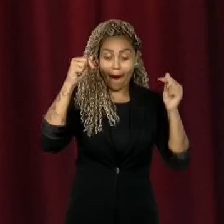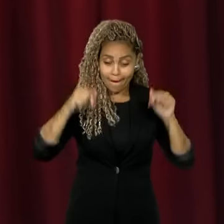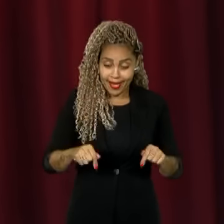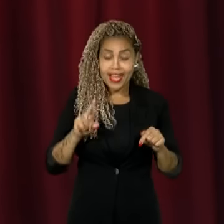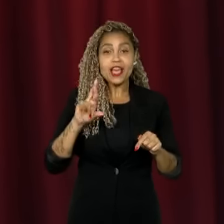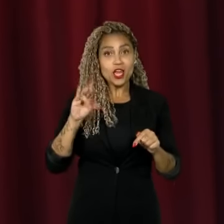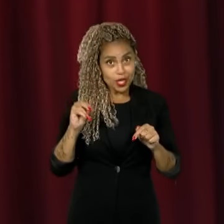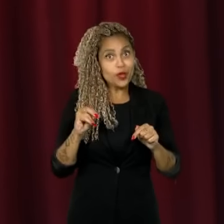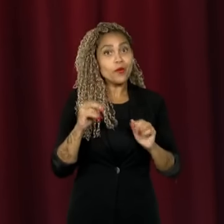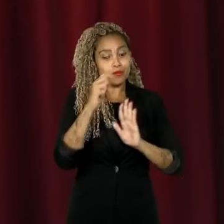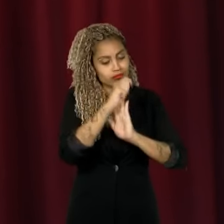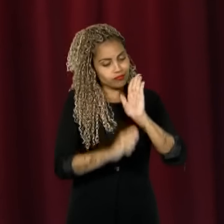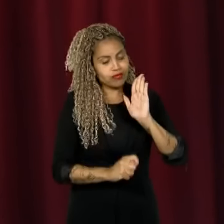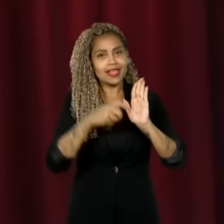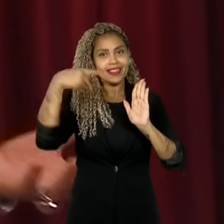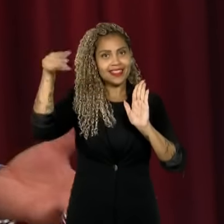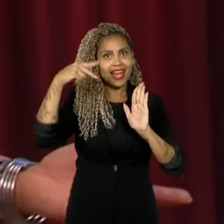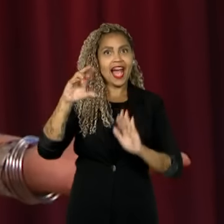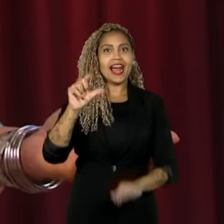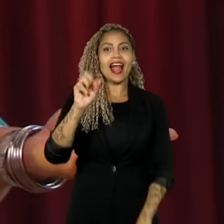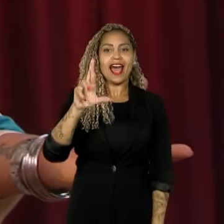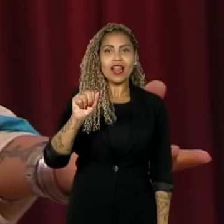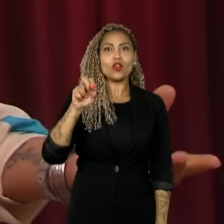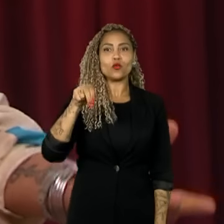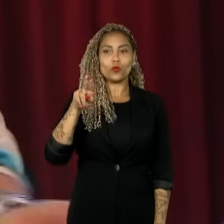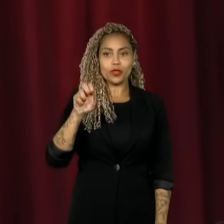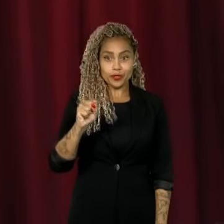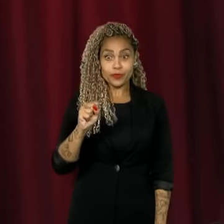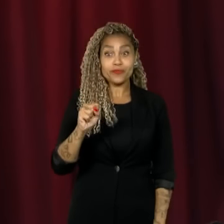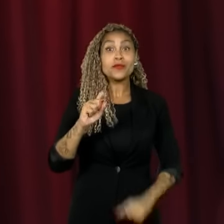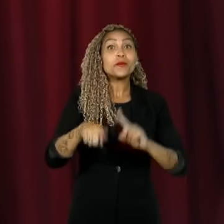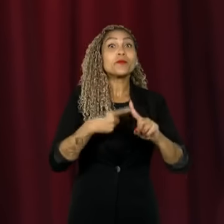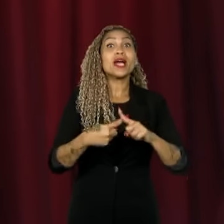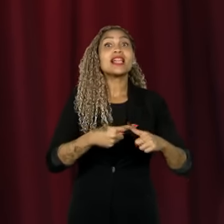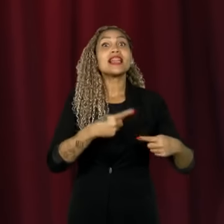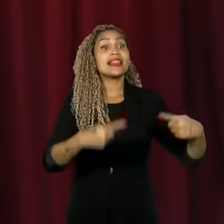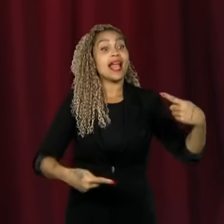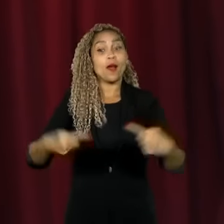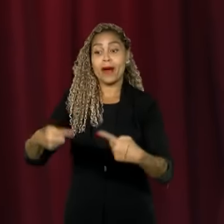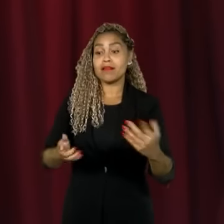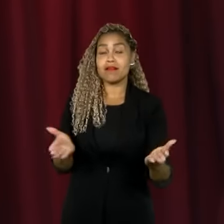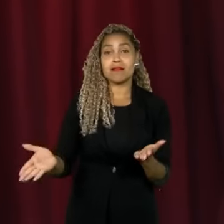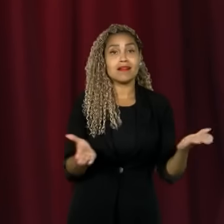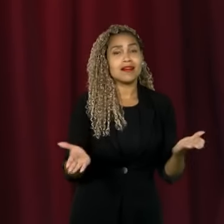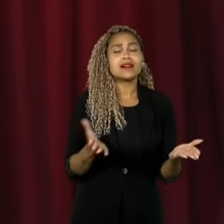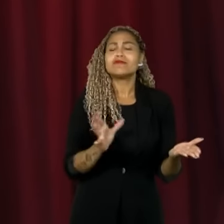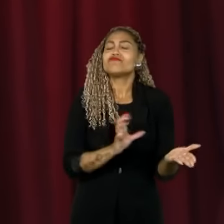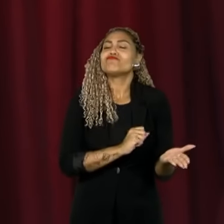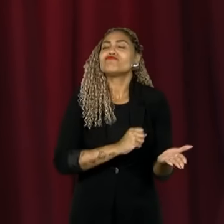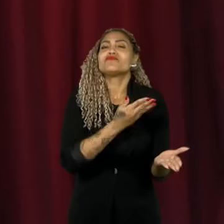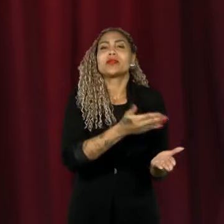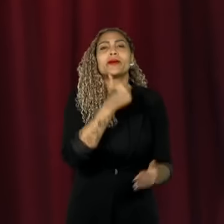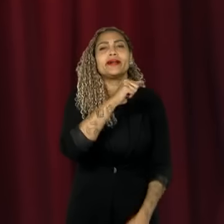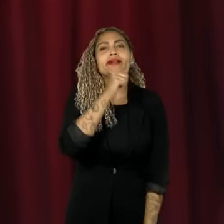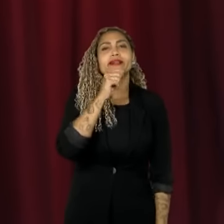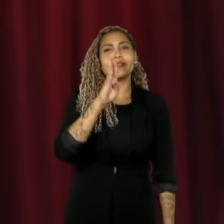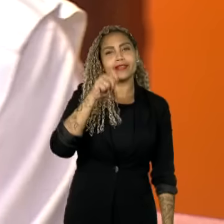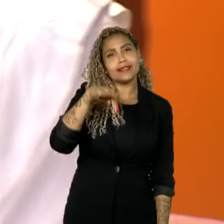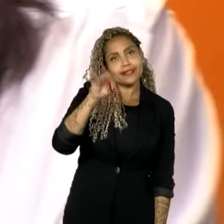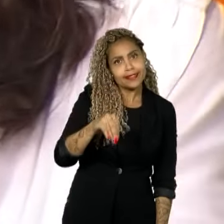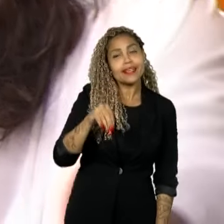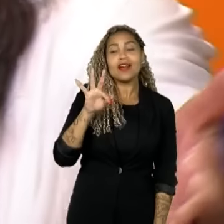Vamos falar desse show, hein, Aline? Por favor. E como debatedora, a minha querida, a nossa querida, amada, linda, mãe do Bento, Fabiane Pereira,